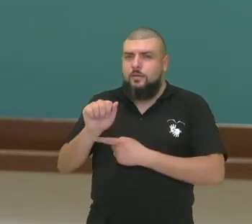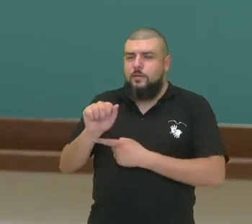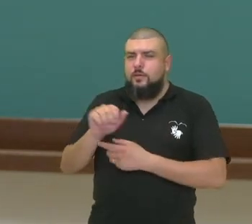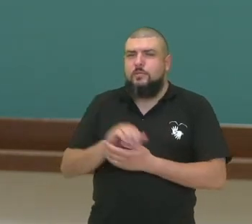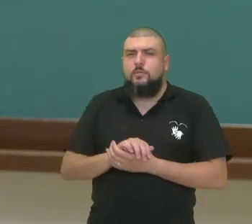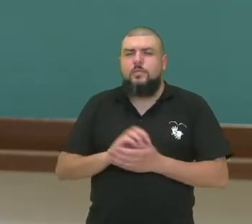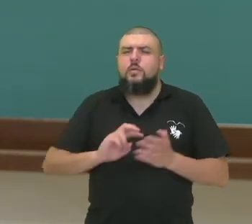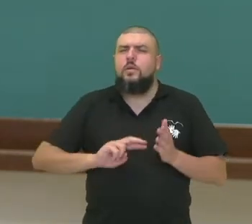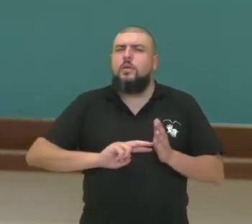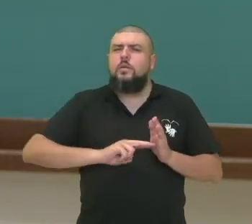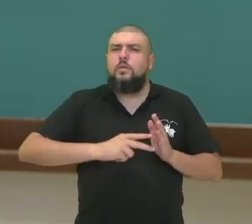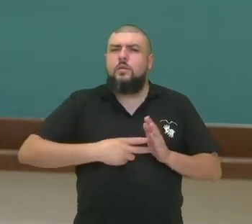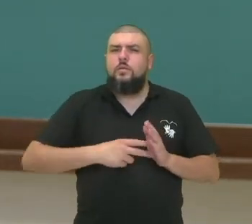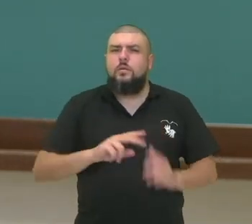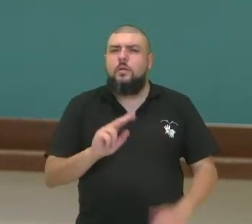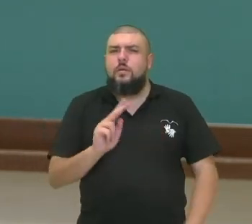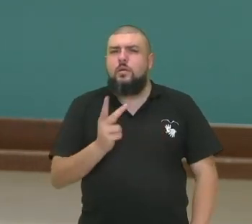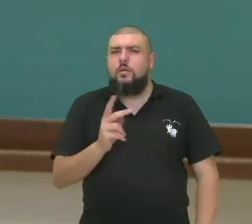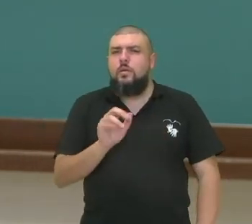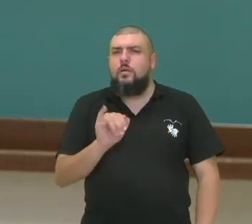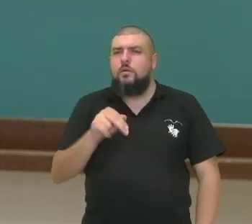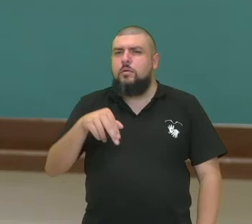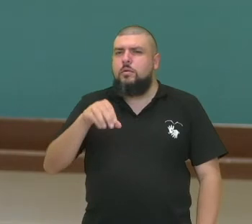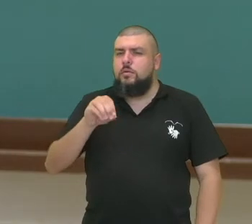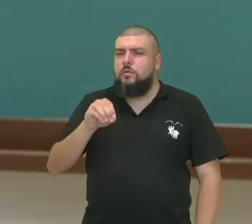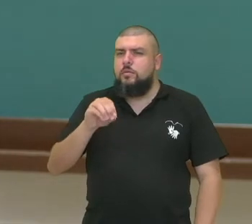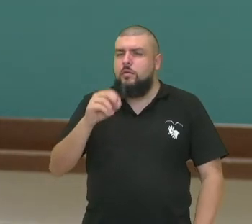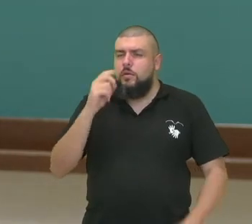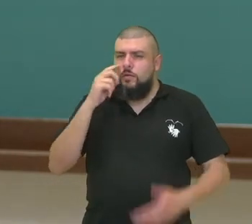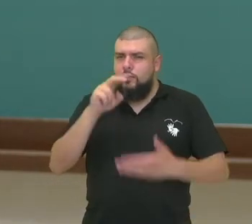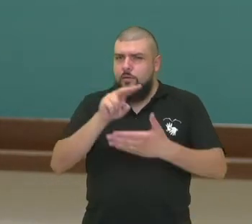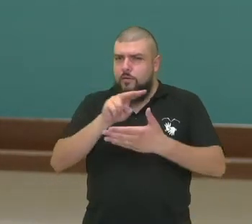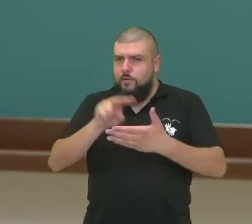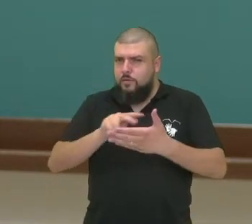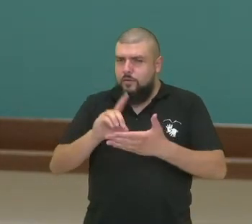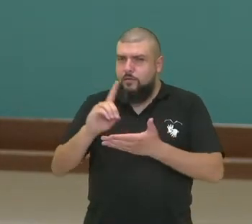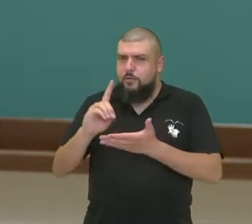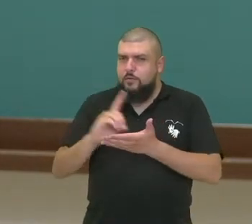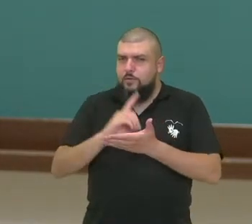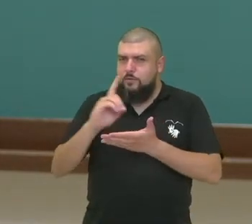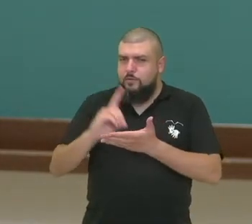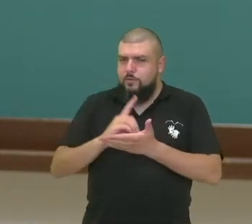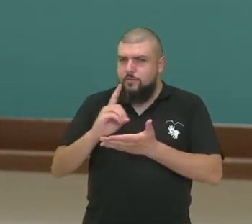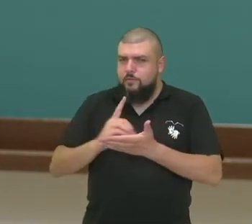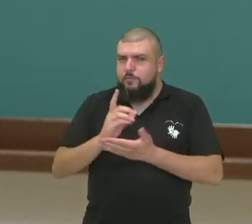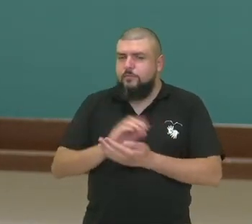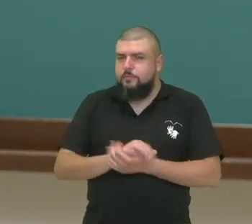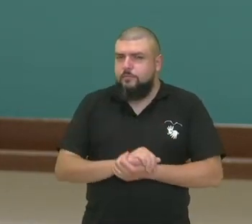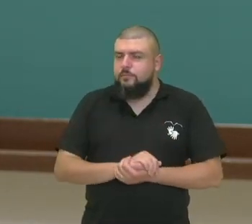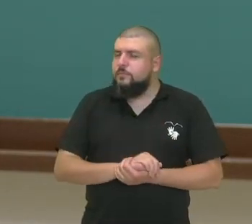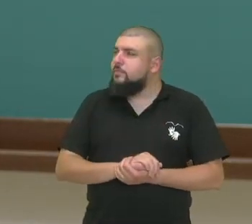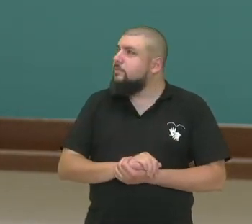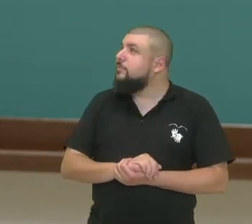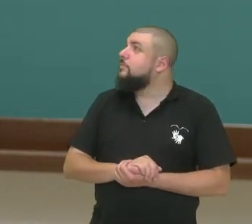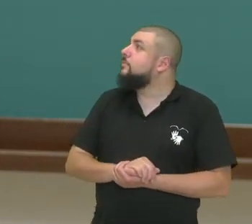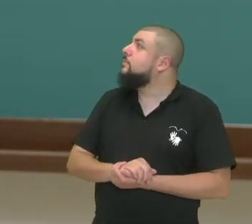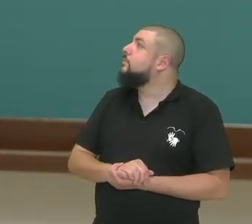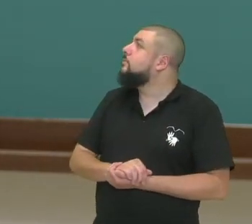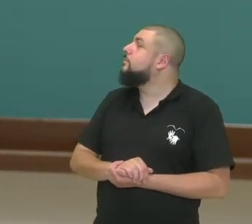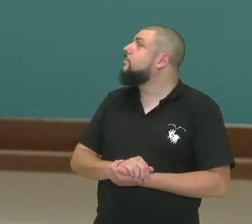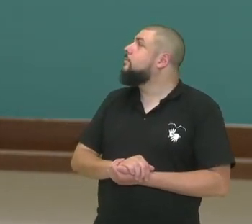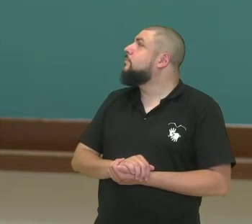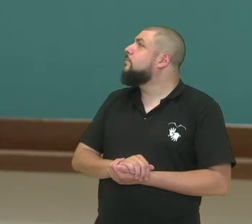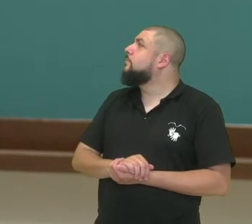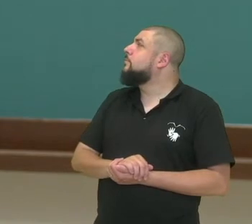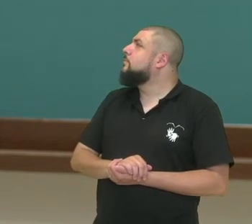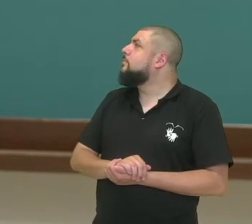significa hino, né? Definição deste conceito. No dicionário, nós encontramos o seguinte: o hino pode ser definido como